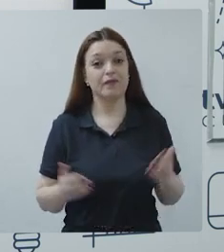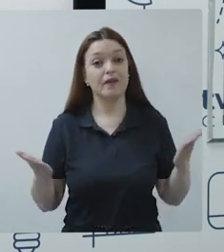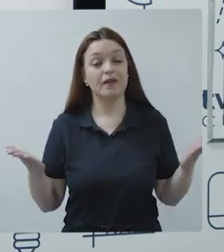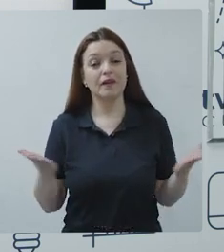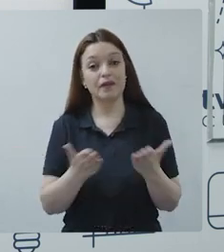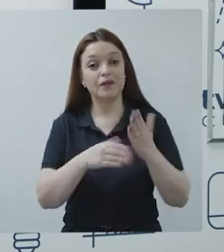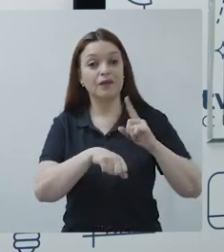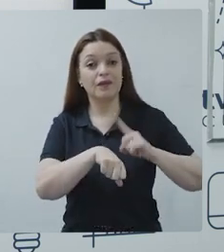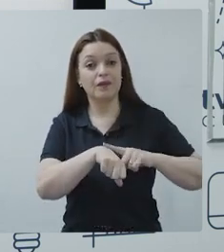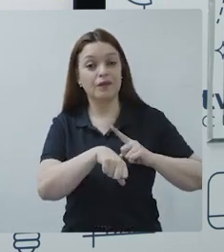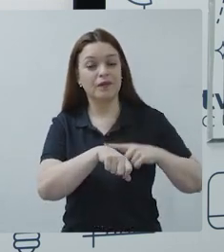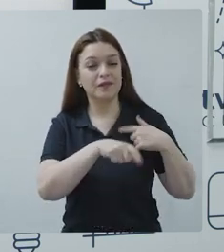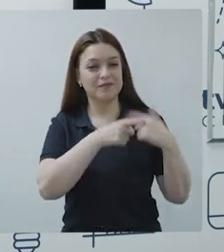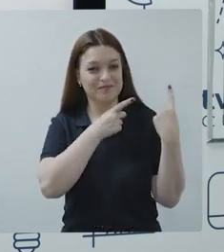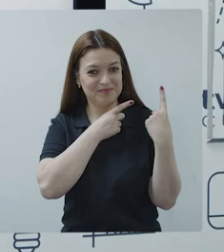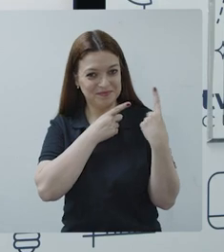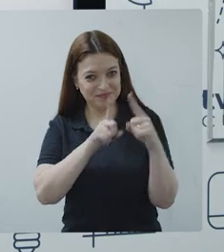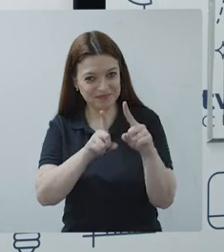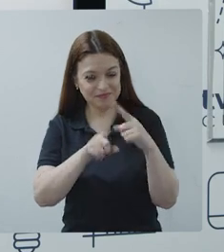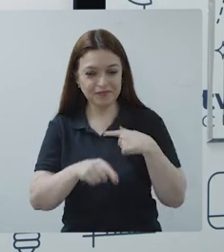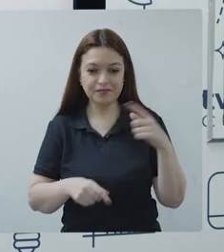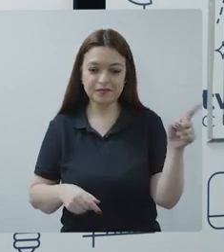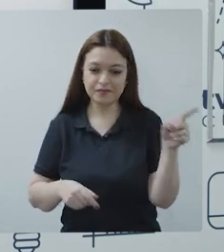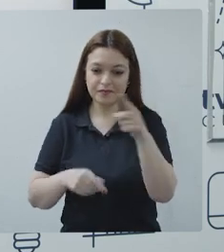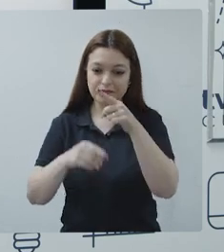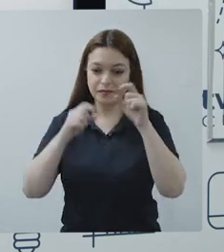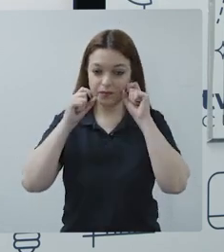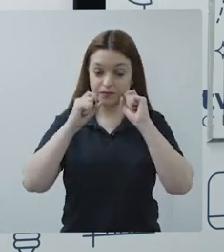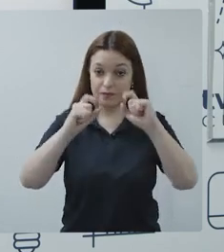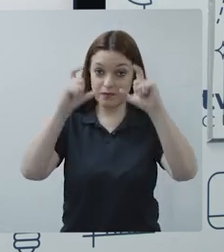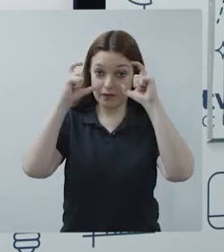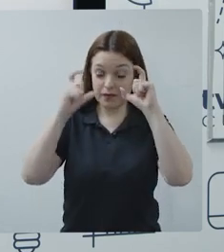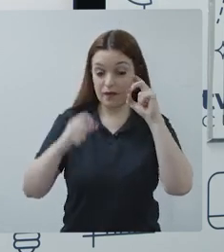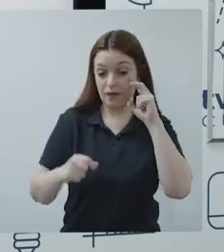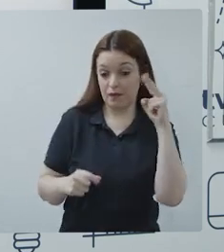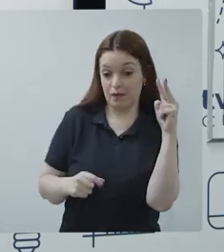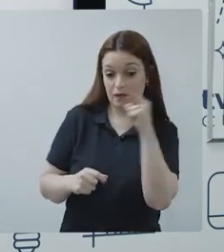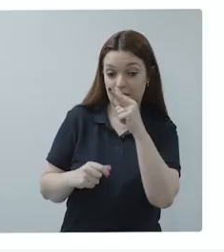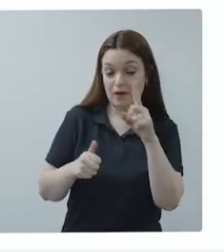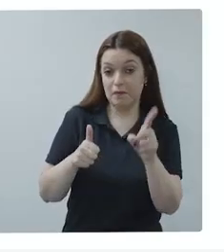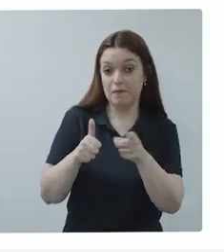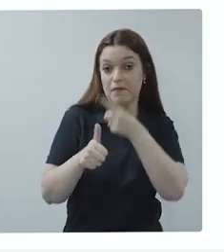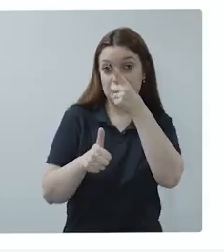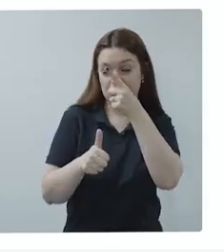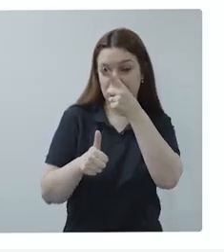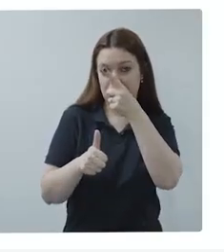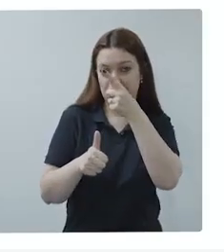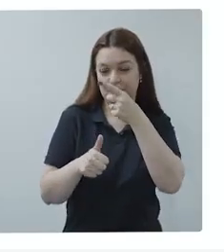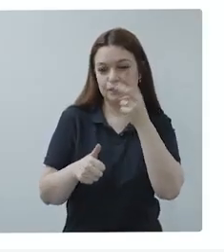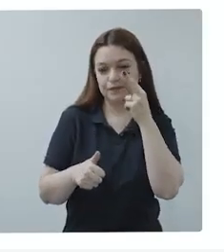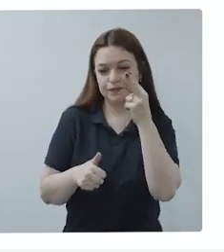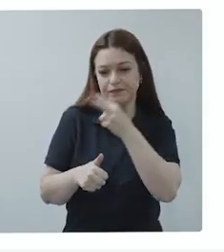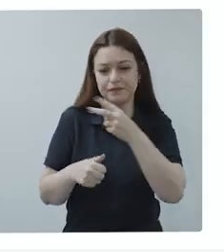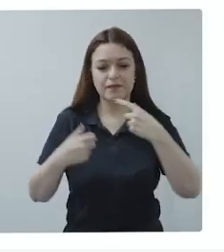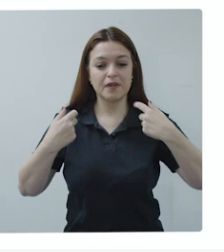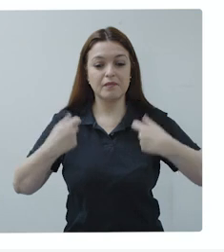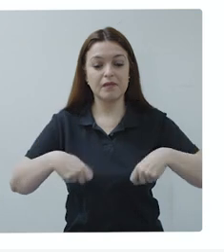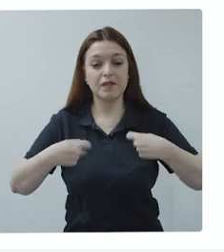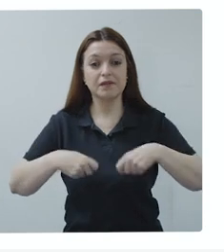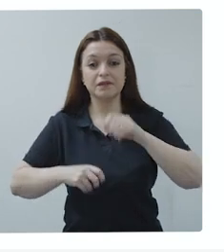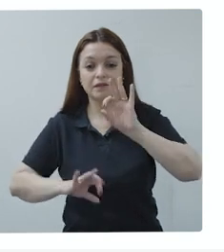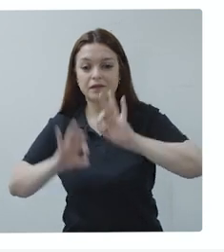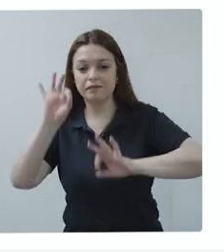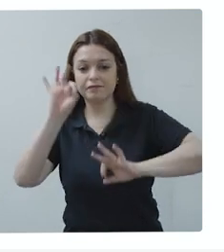nossos desafios. Prestem atenção no primeiro desafio. Vocês precisam montar